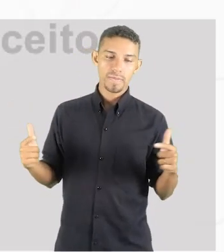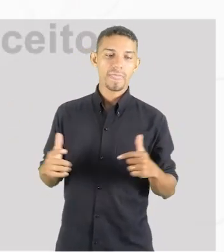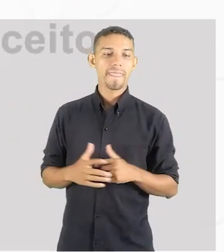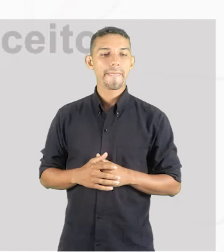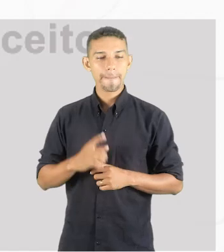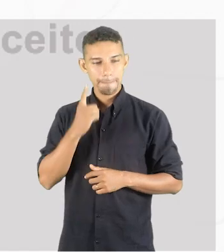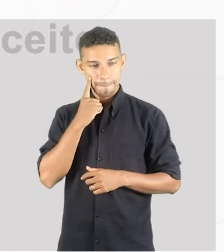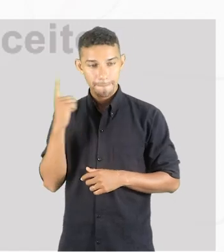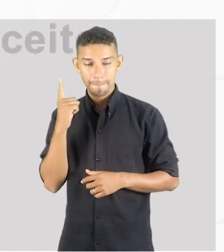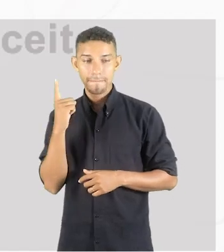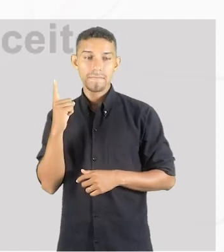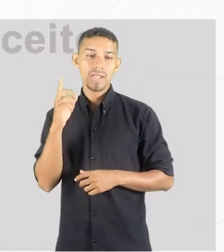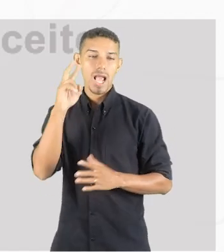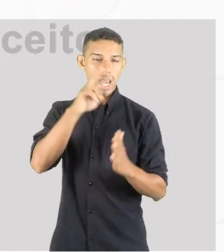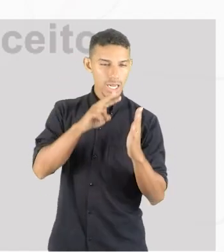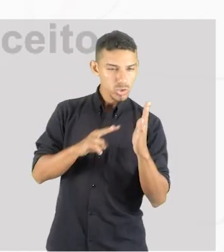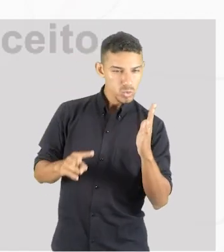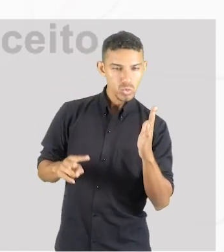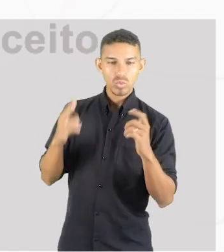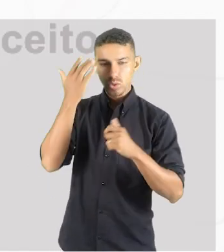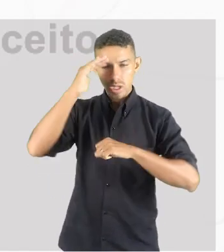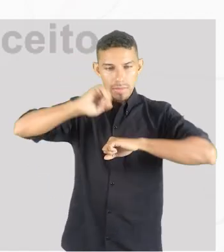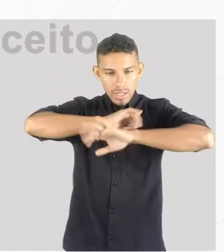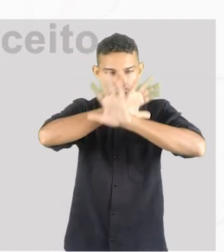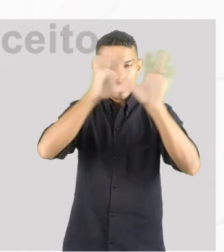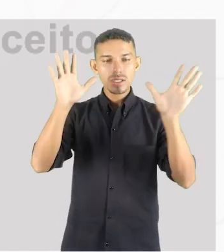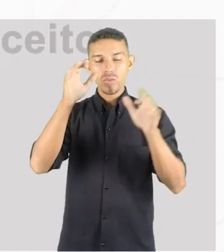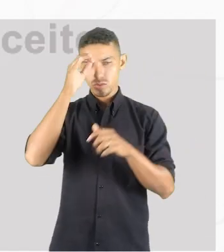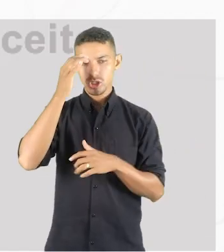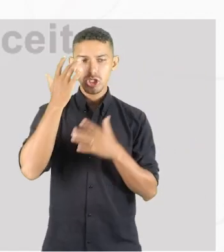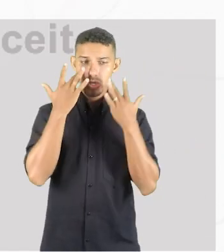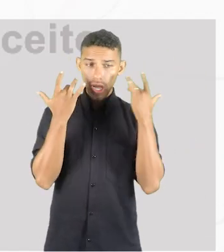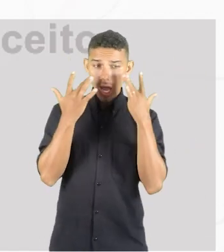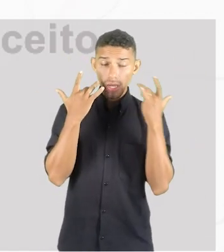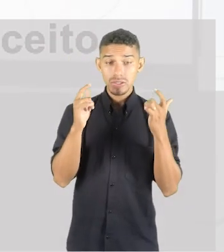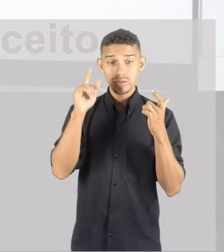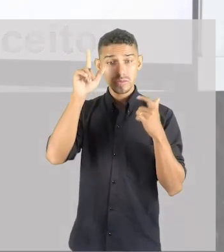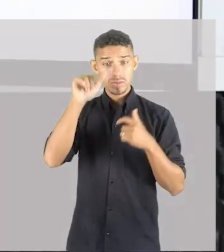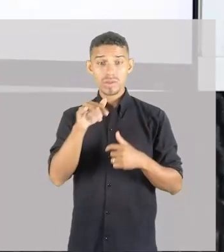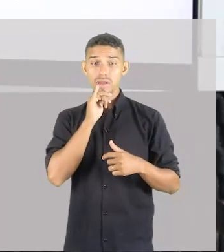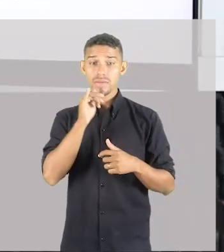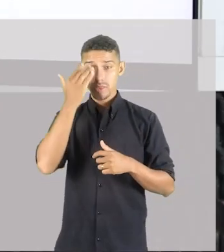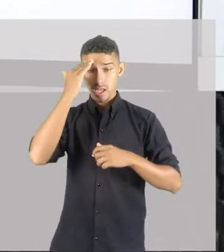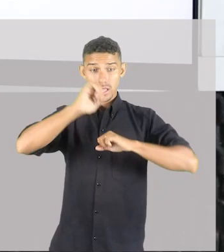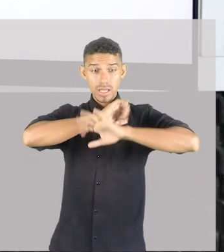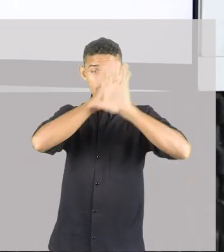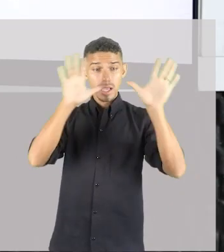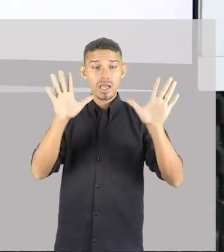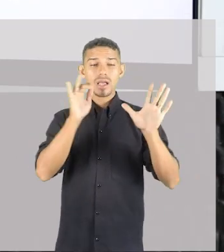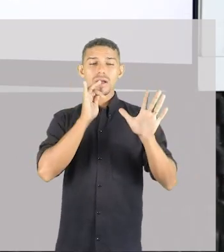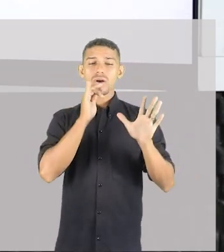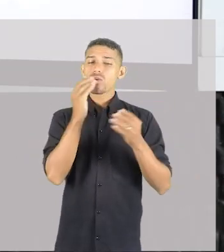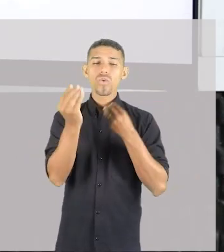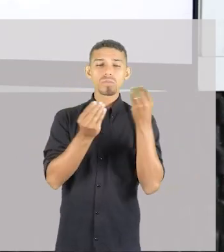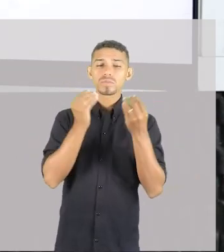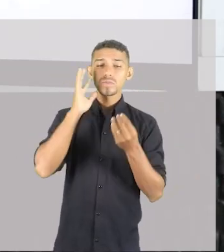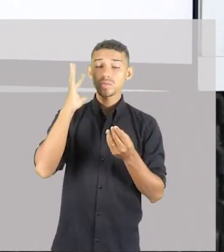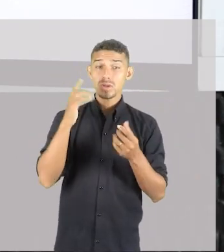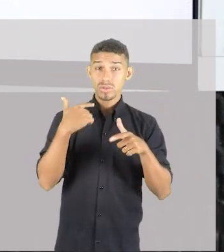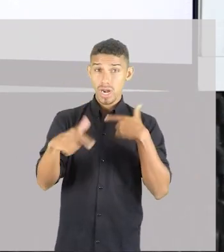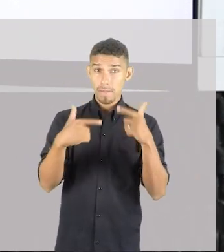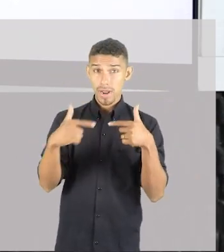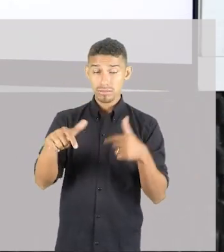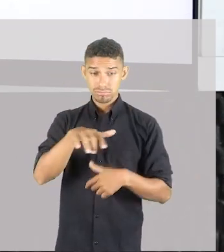arte torna-se um passo tão importante quanto a própria produção artística. Isso é, você só entende arte se você entende como é que funciona. Então, os trabalhos